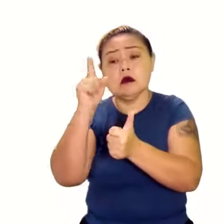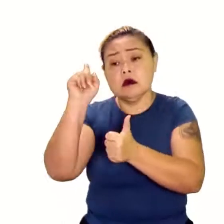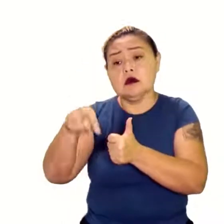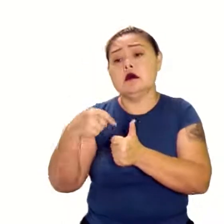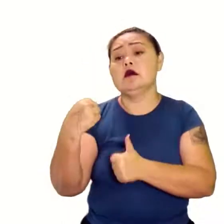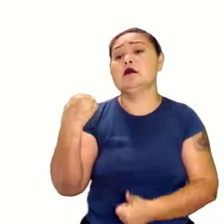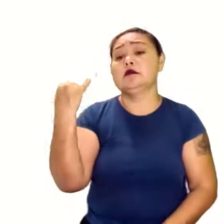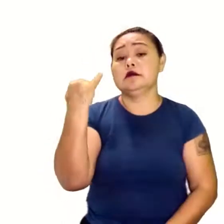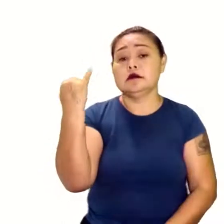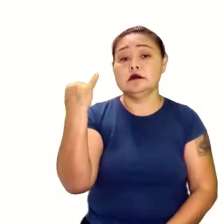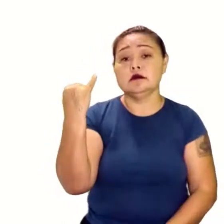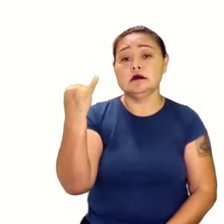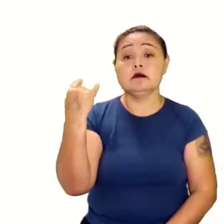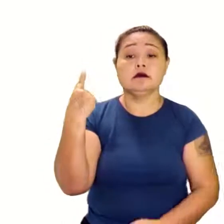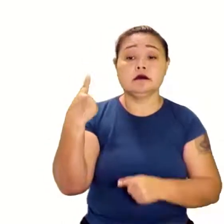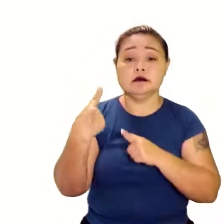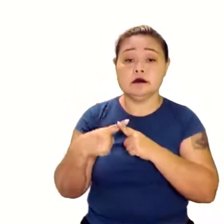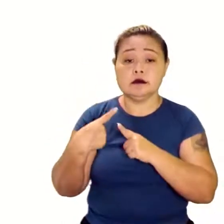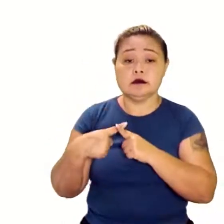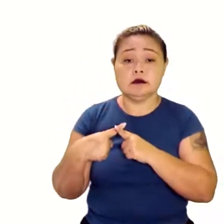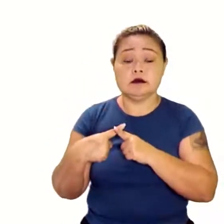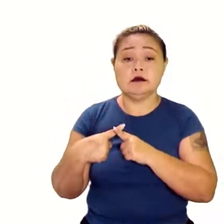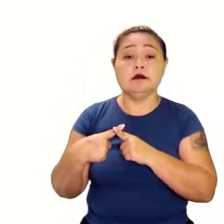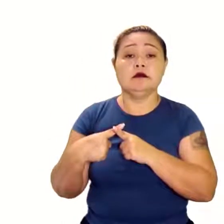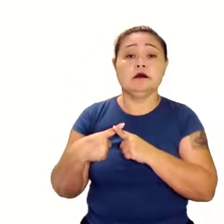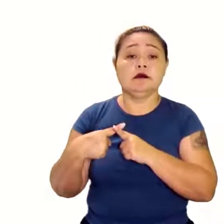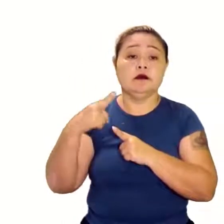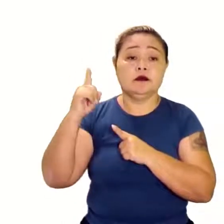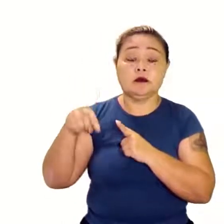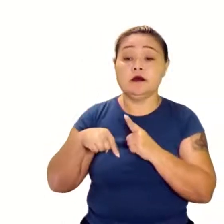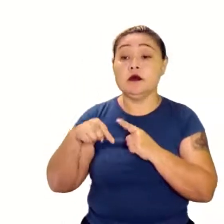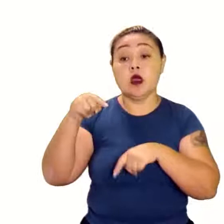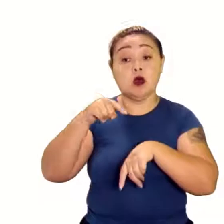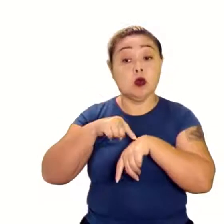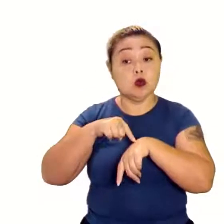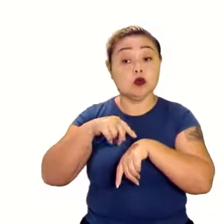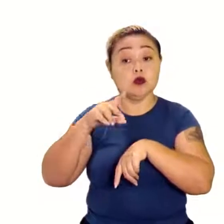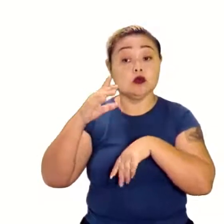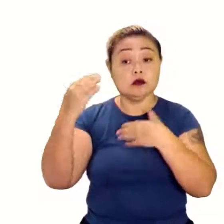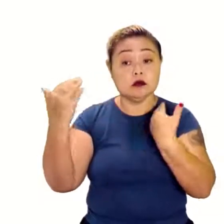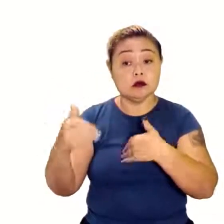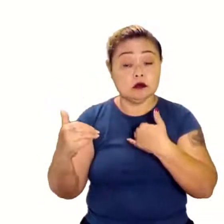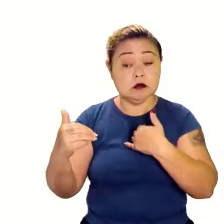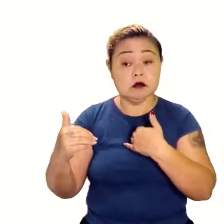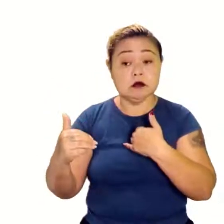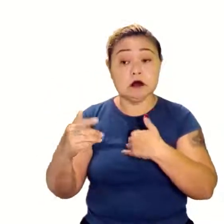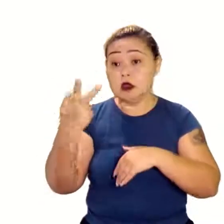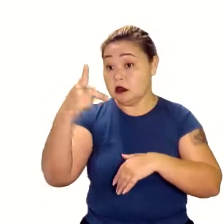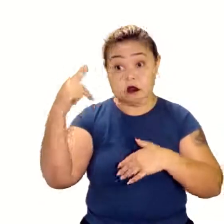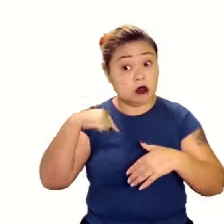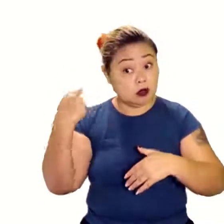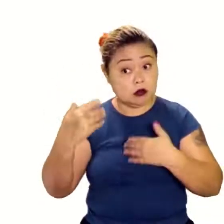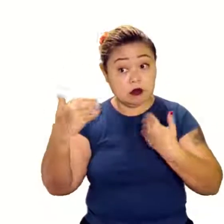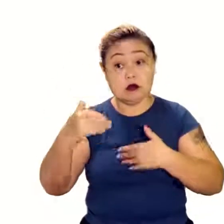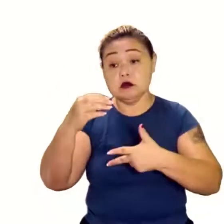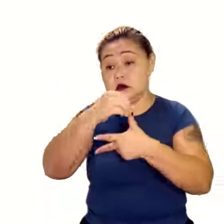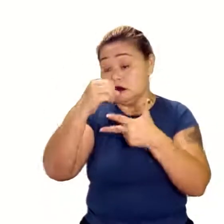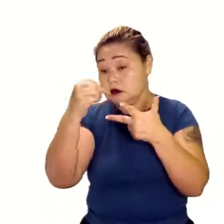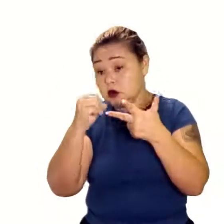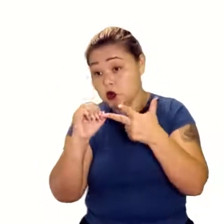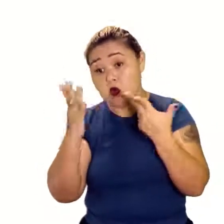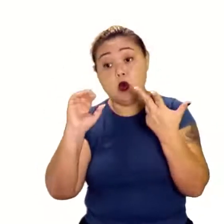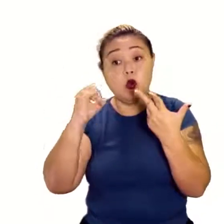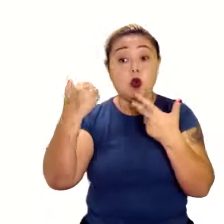muito importante. Por quê, professor? Porque no dia da prova, lá, não a nossa prova, mas no dia do Enem,